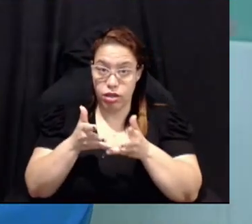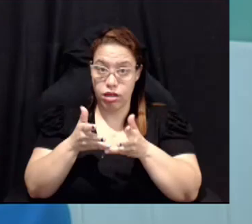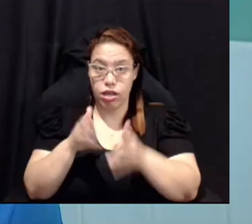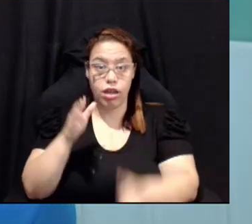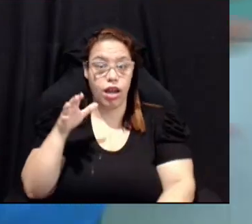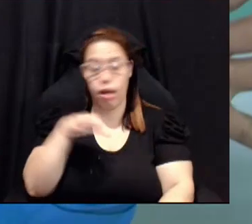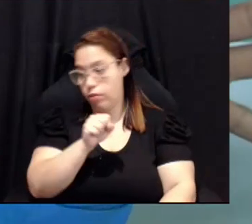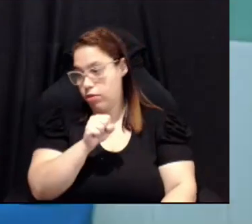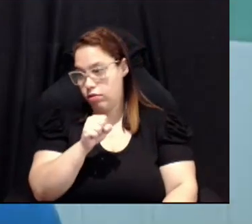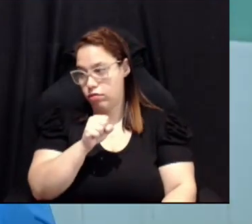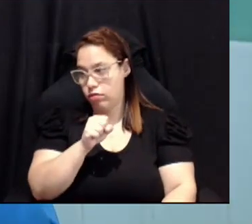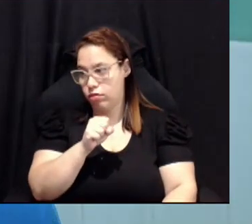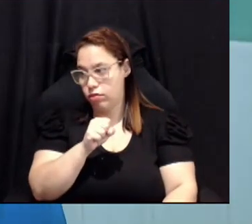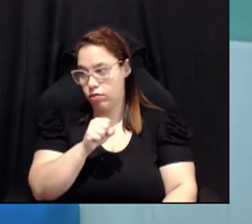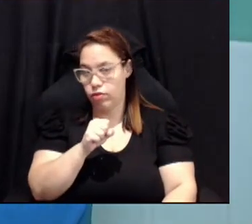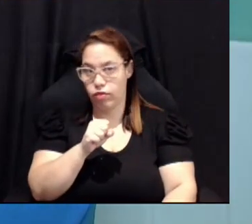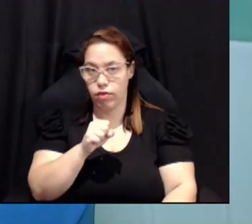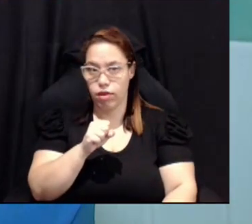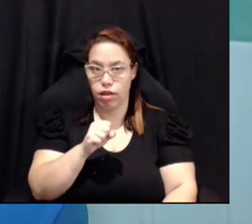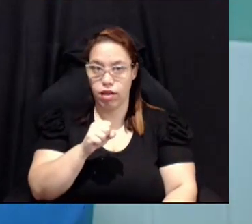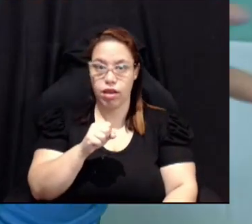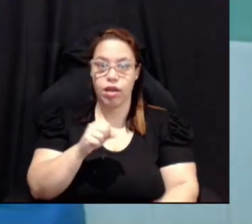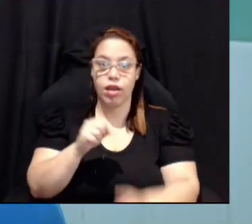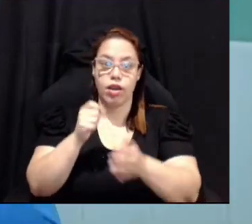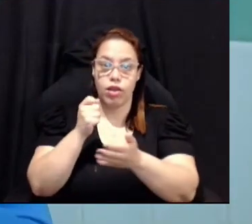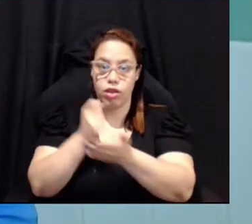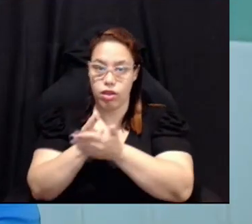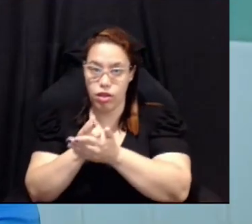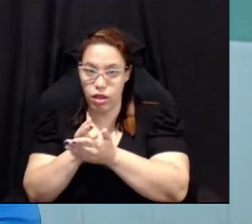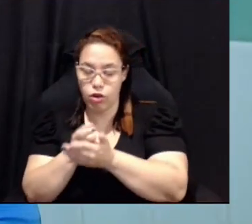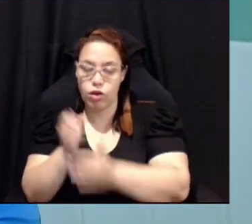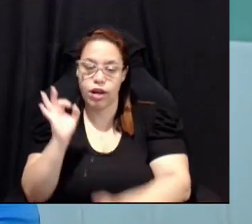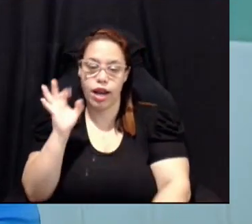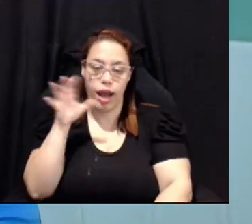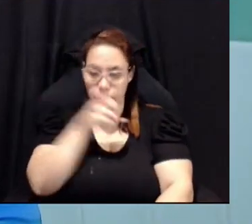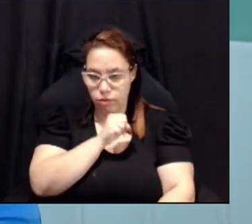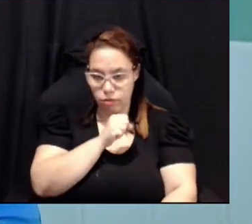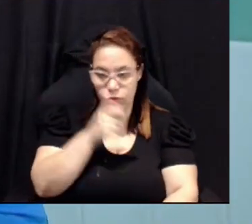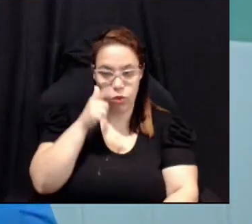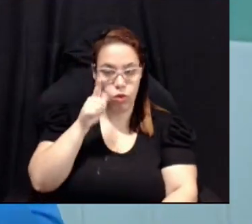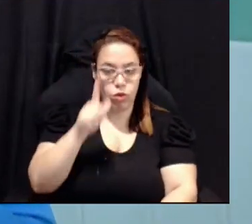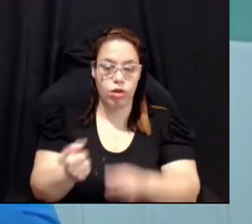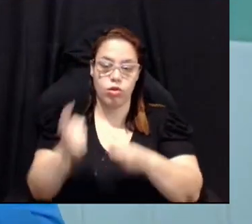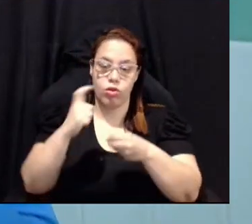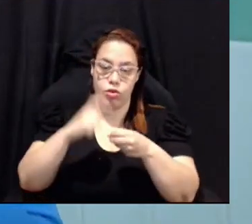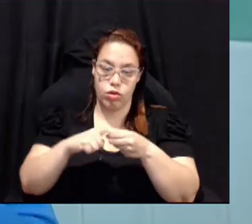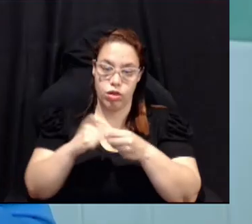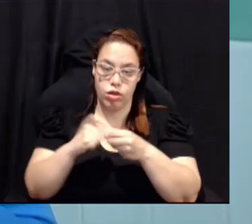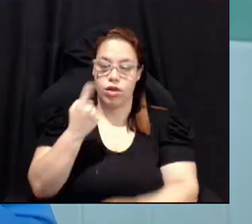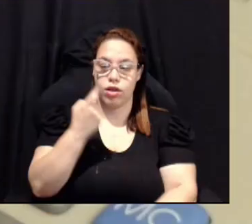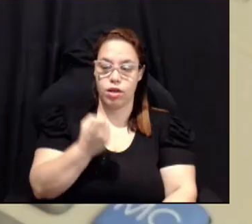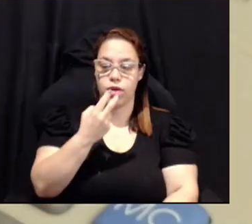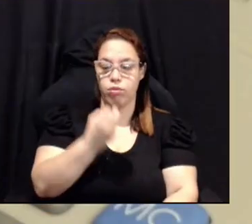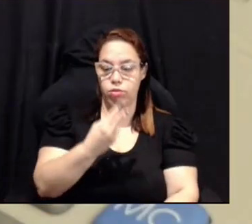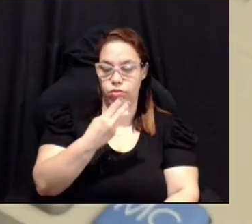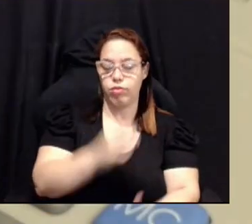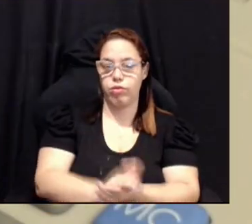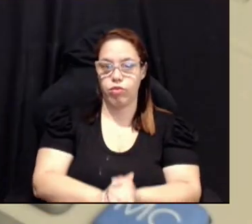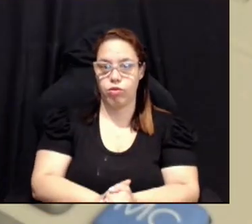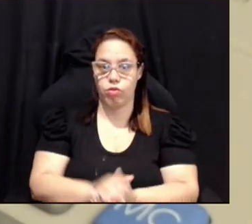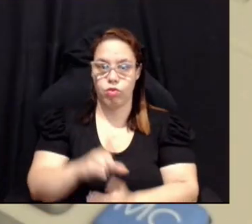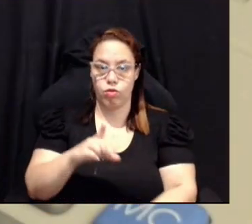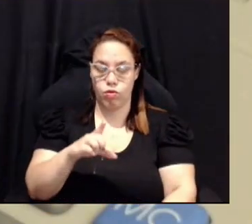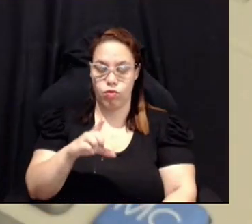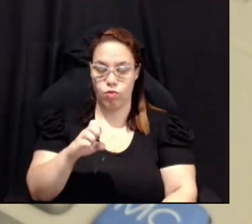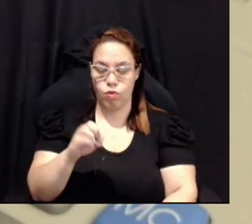a fórmula é declare logo. Então, declare logo, que aí você consegue restituir logo nos primeiros lotes.